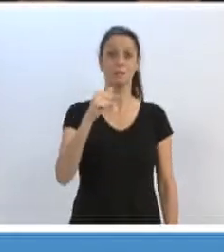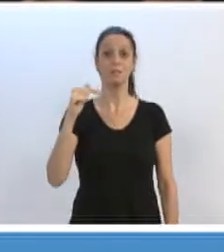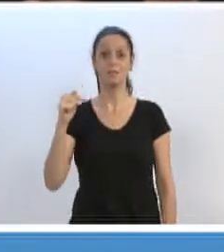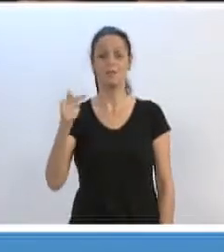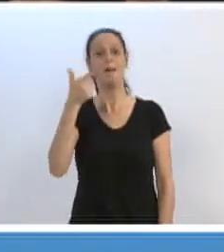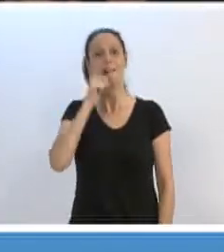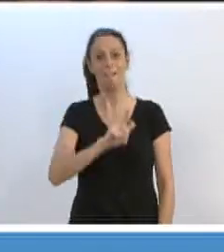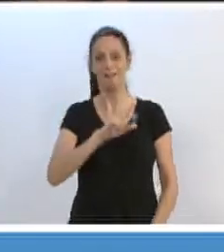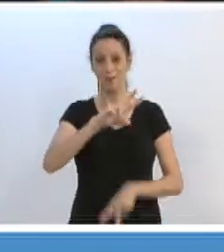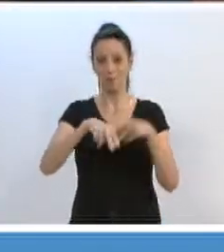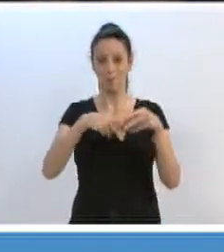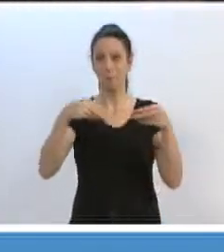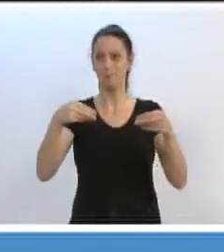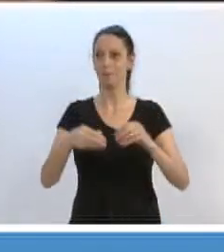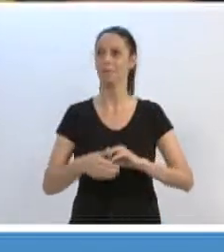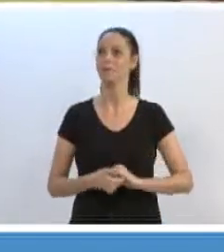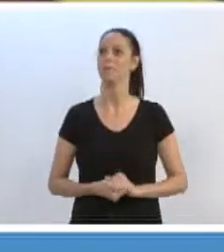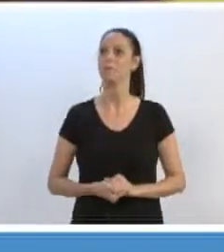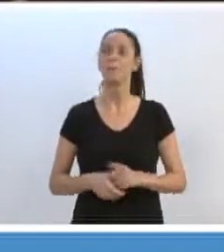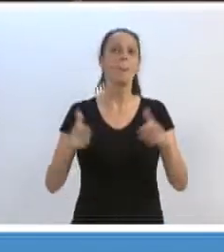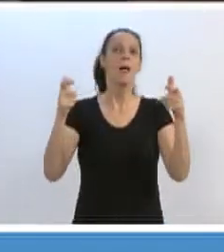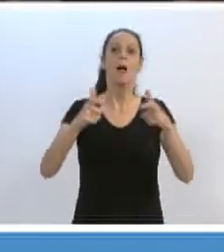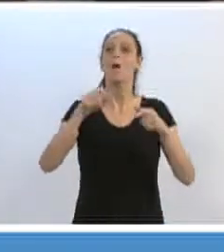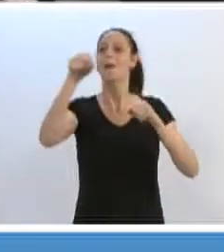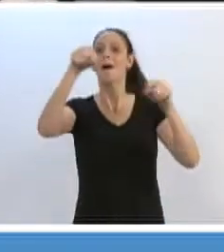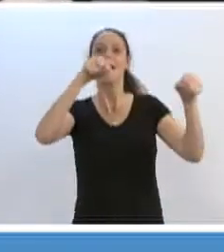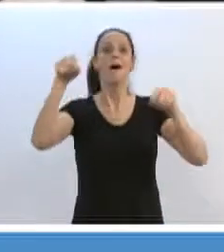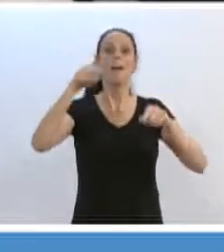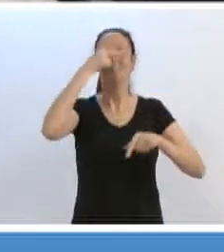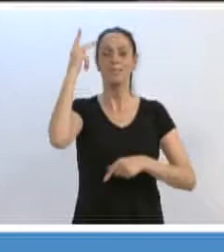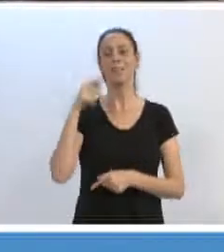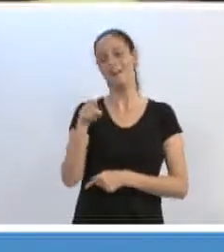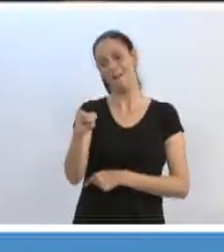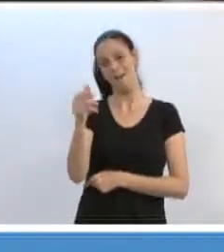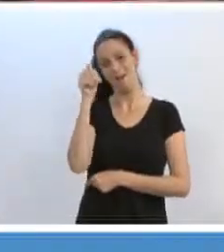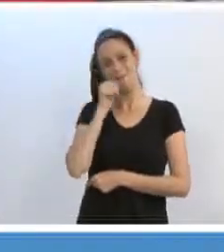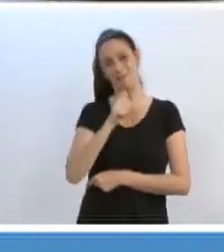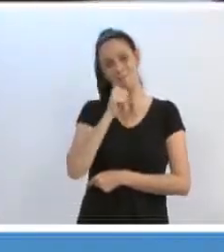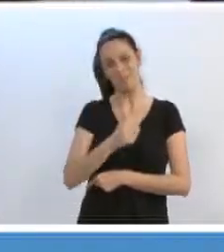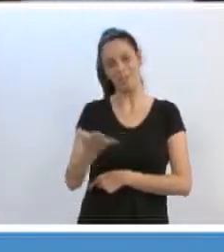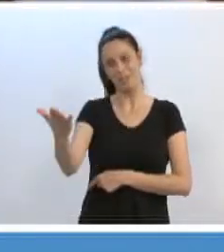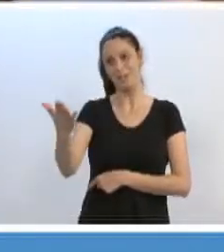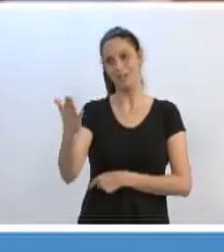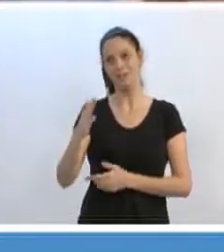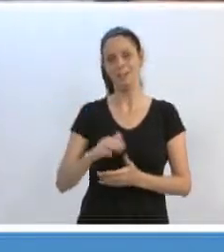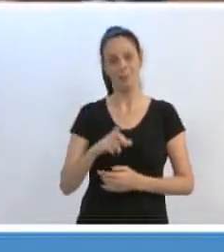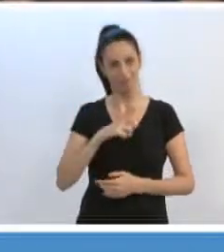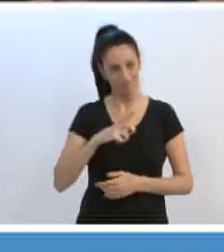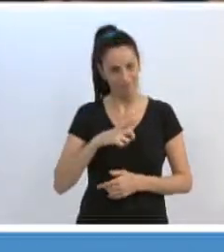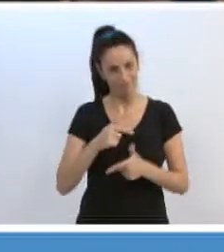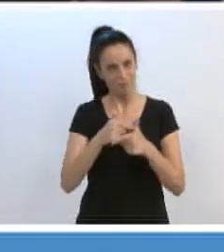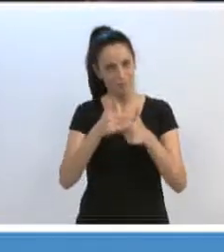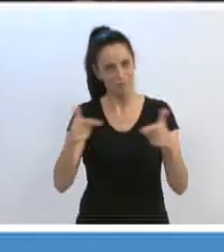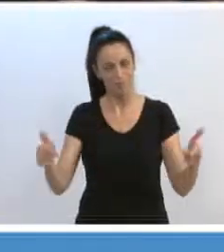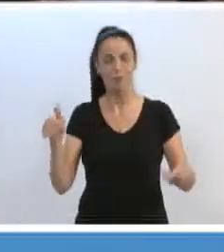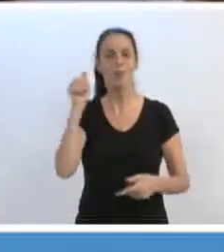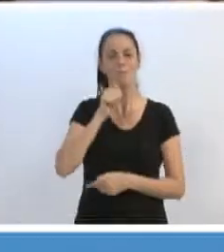177. Aonde? Ah, é a menina. Levamos sorte. É uma